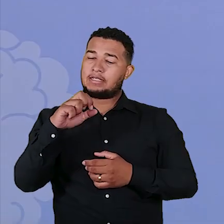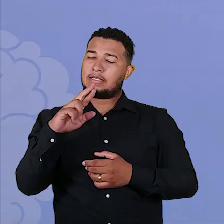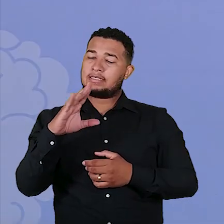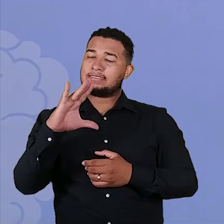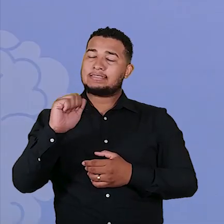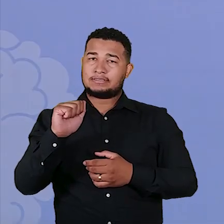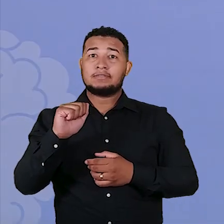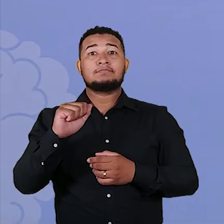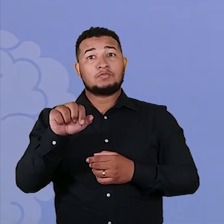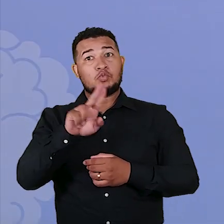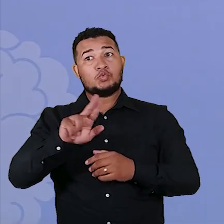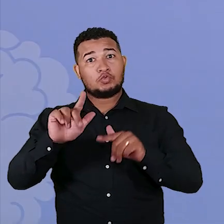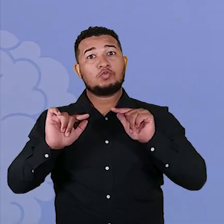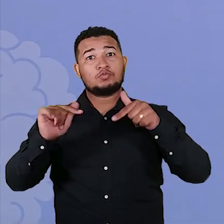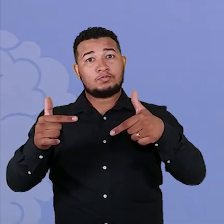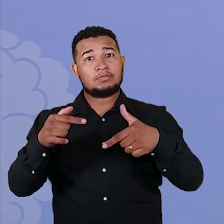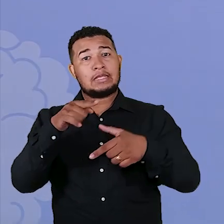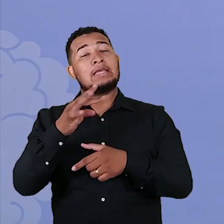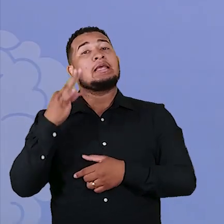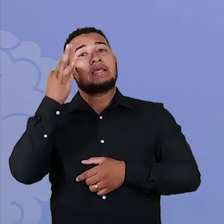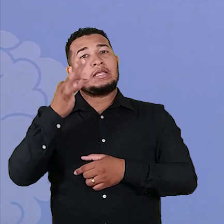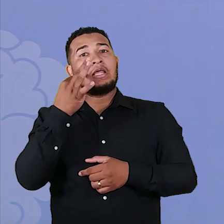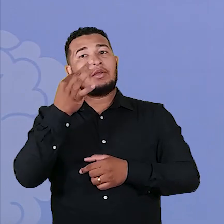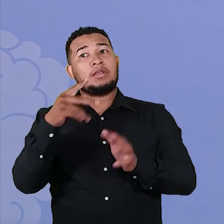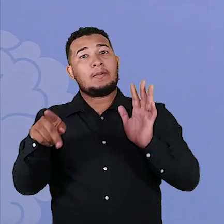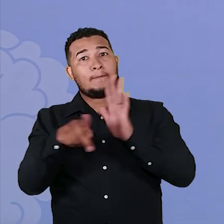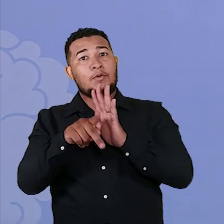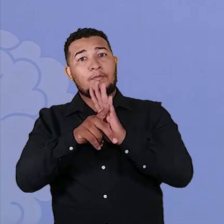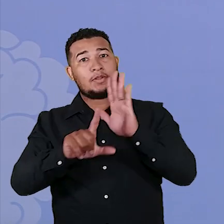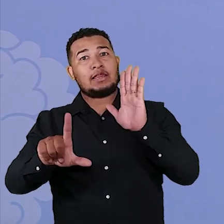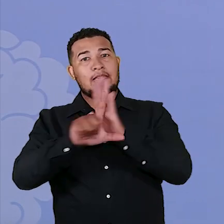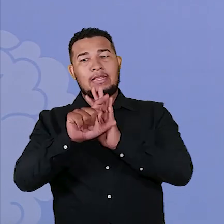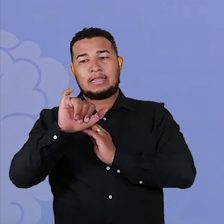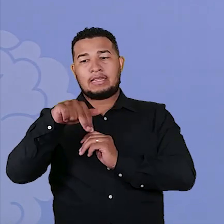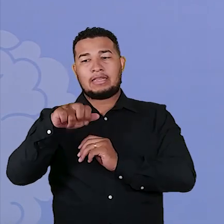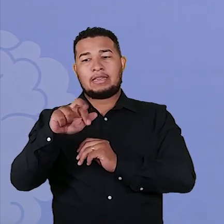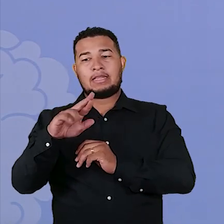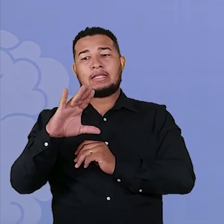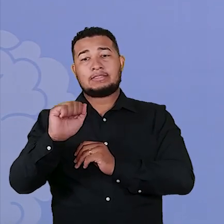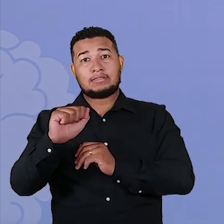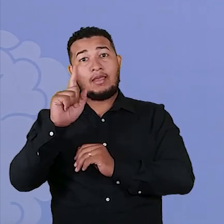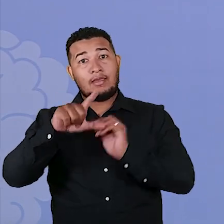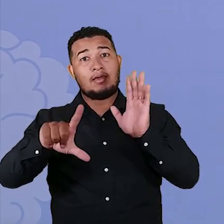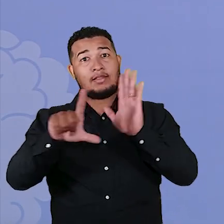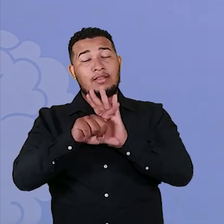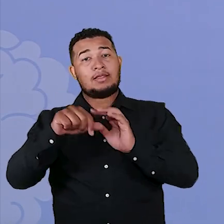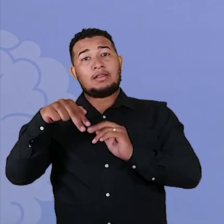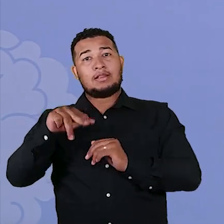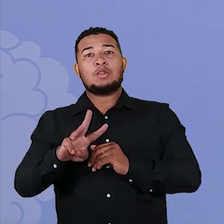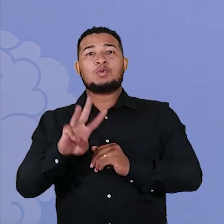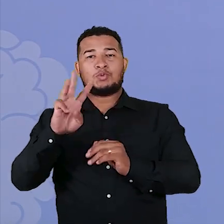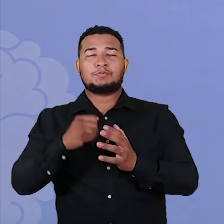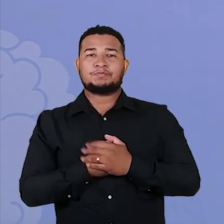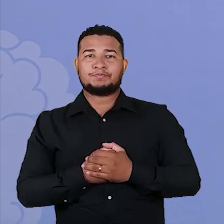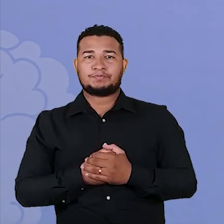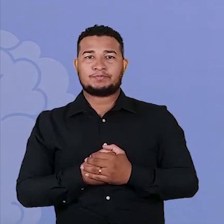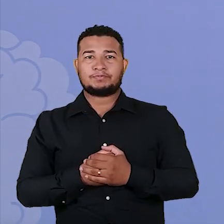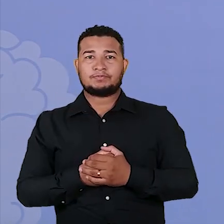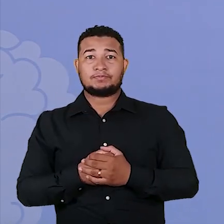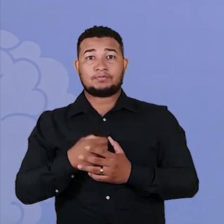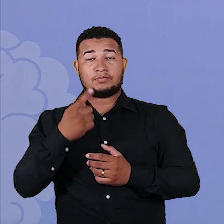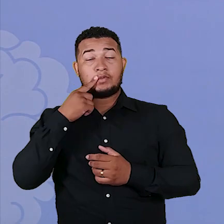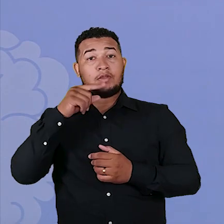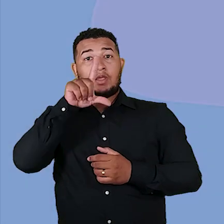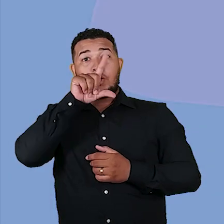aí nesse mato ou aí nesse caso e a teoria além da inércia é a primeira lei de newton tá bom